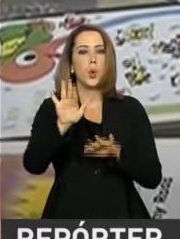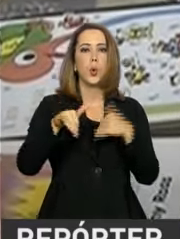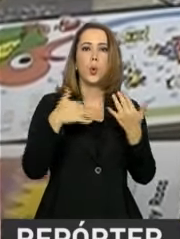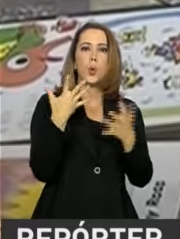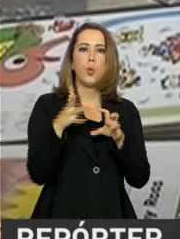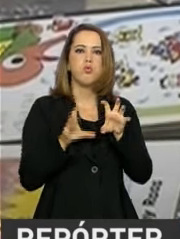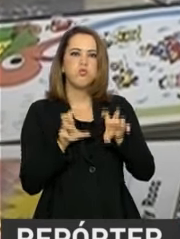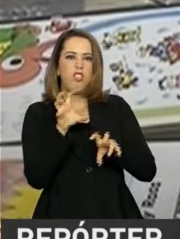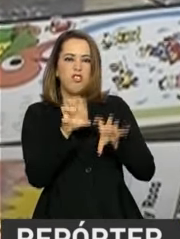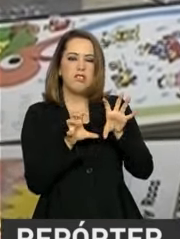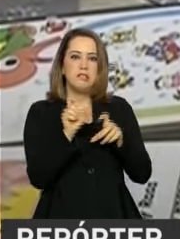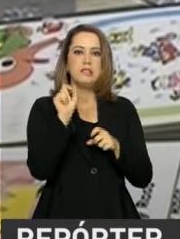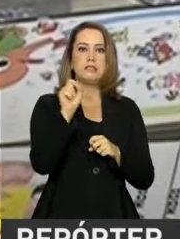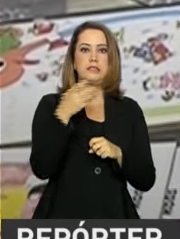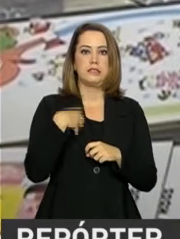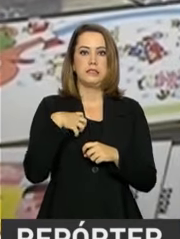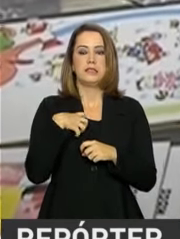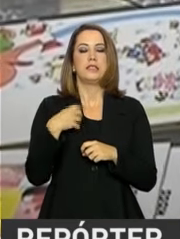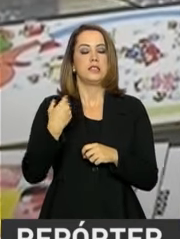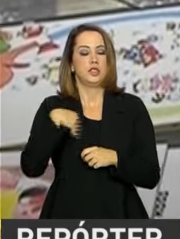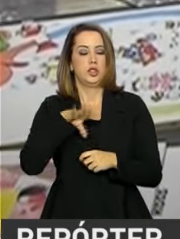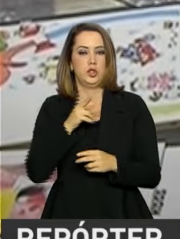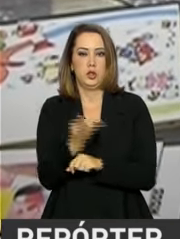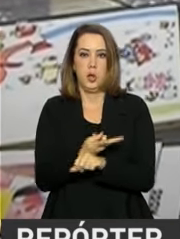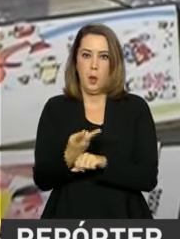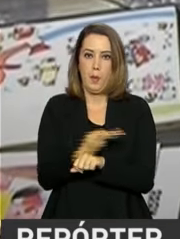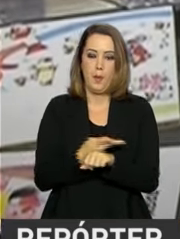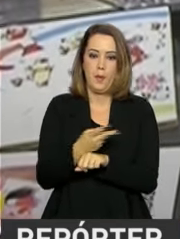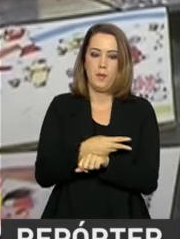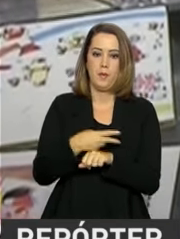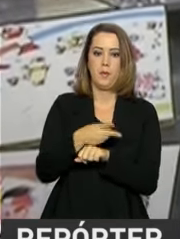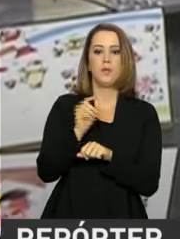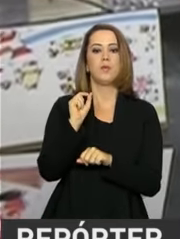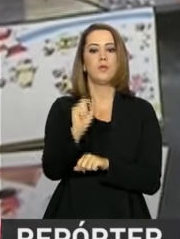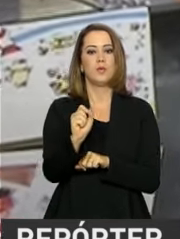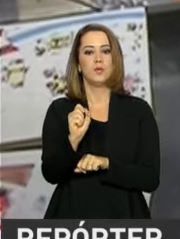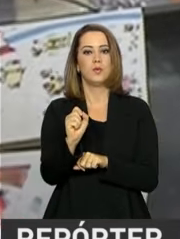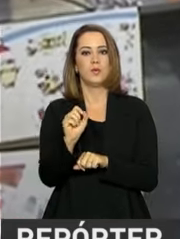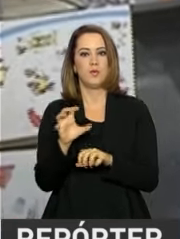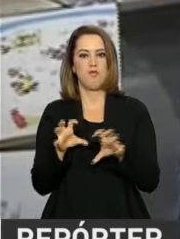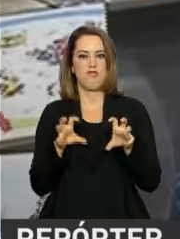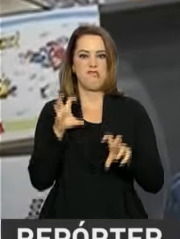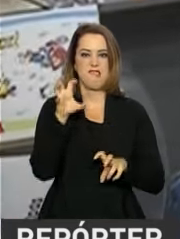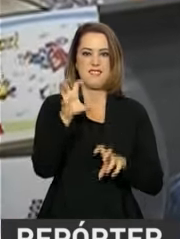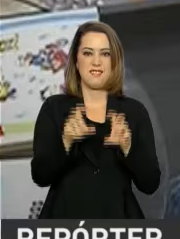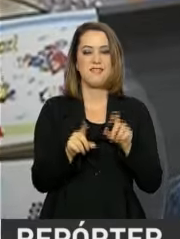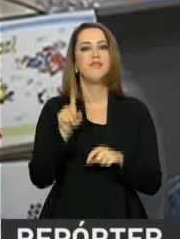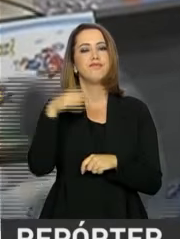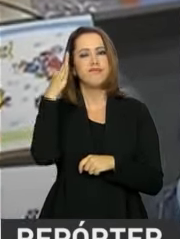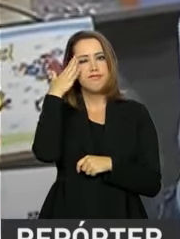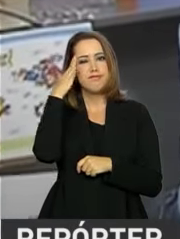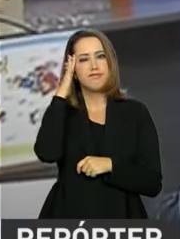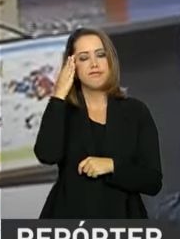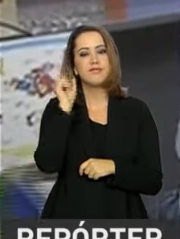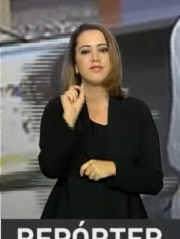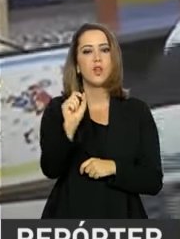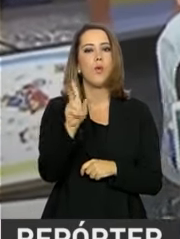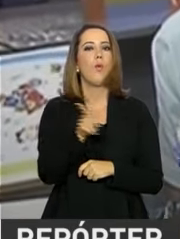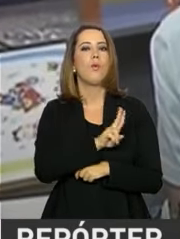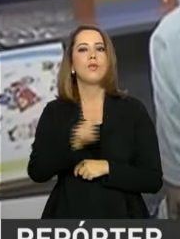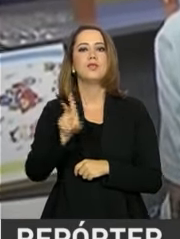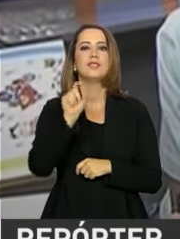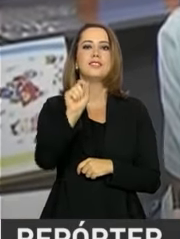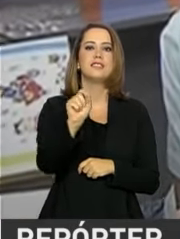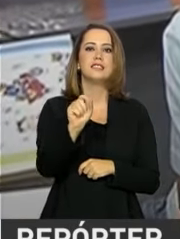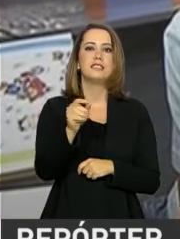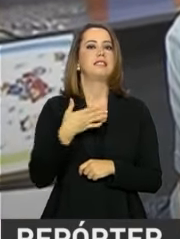tá procurando um dinossauro pra terminar o nosso monstro, entendeu? Como é que chama o monstro de vocês?